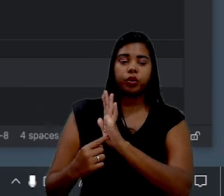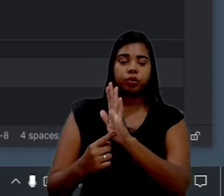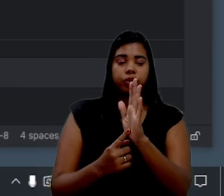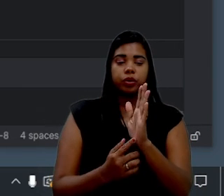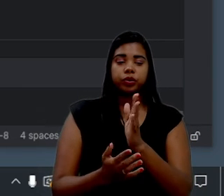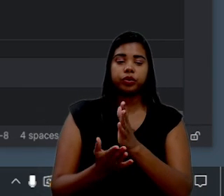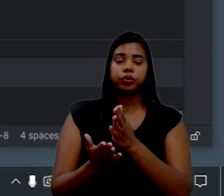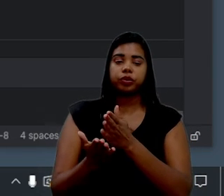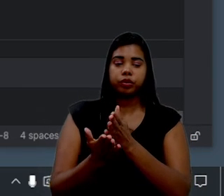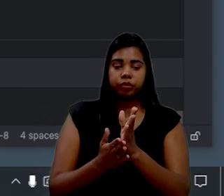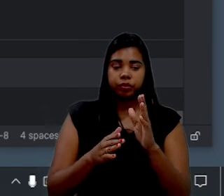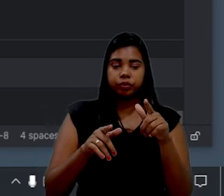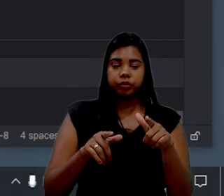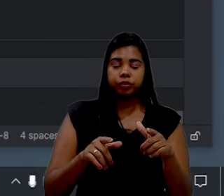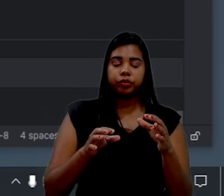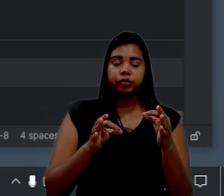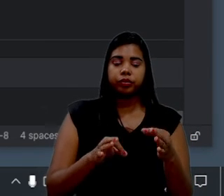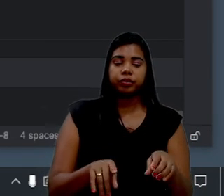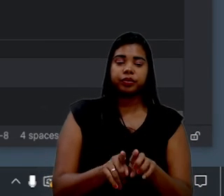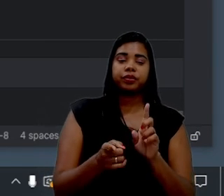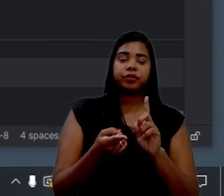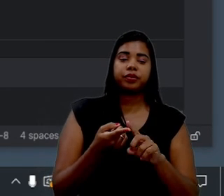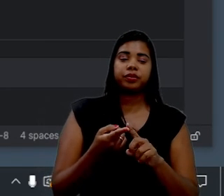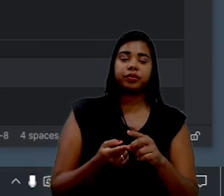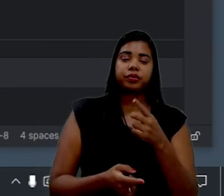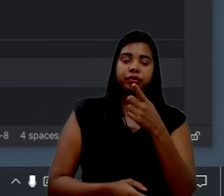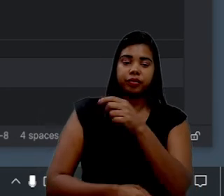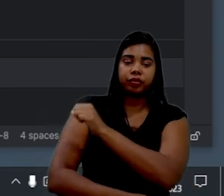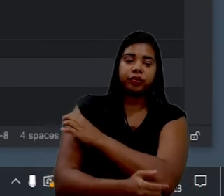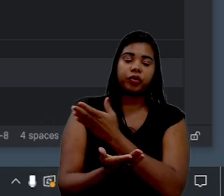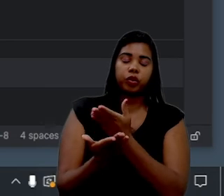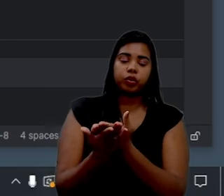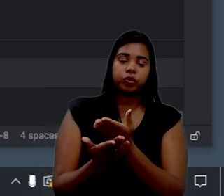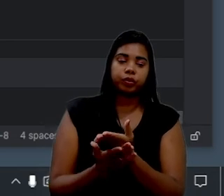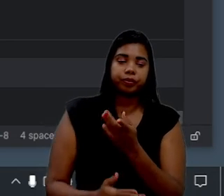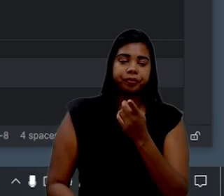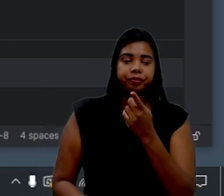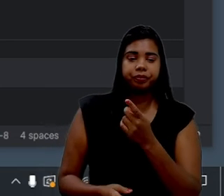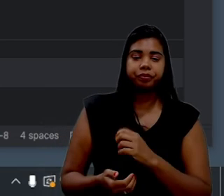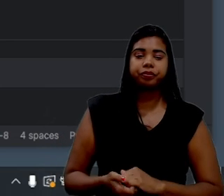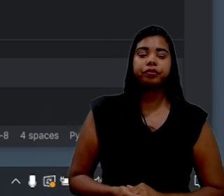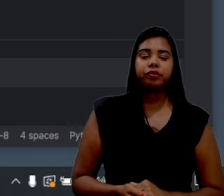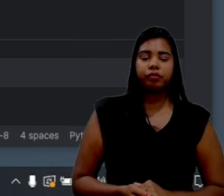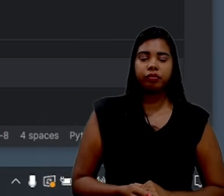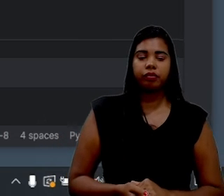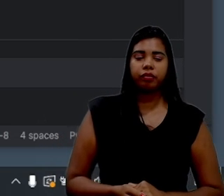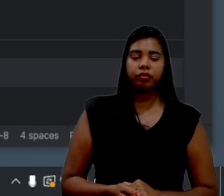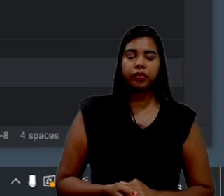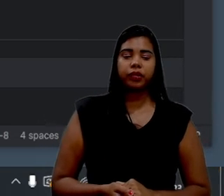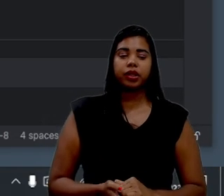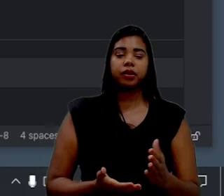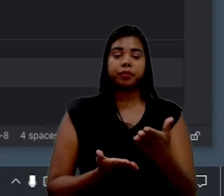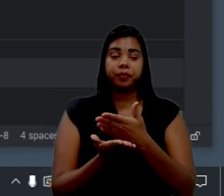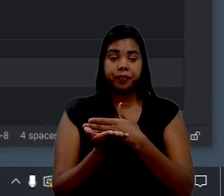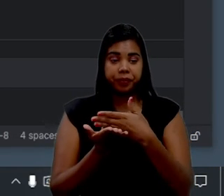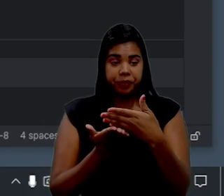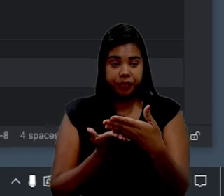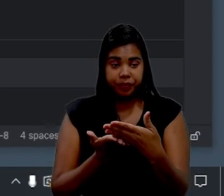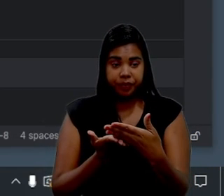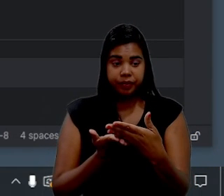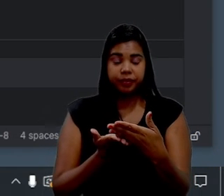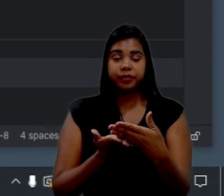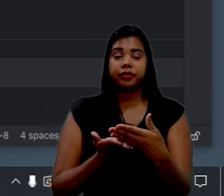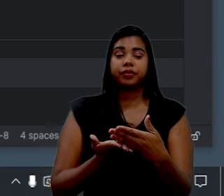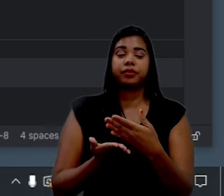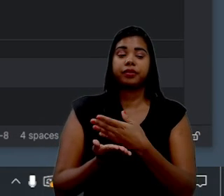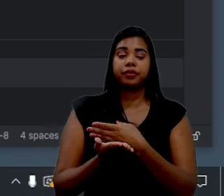caminho, né? Então aqui, ó, dentro aqui, ó, tem o cadastro, né, página inicial. Ele está com